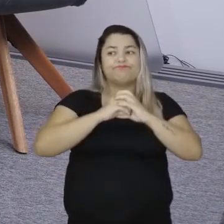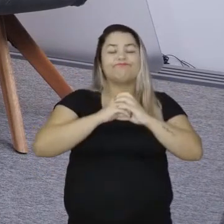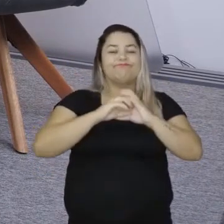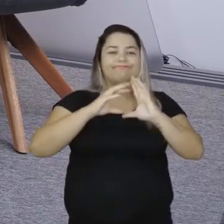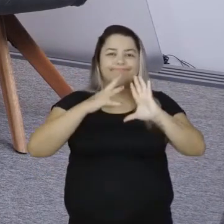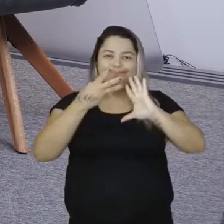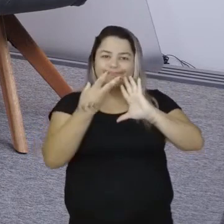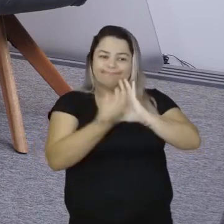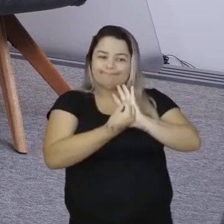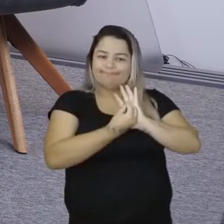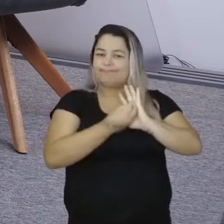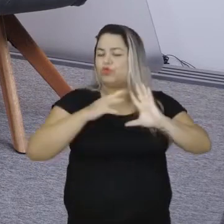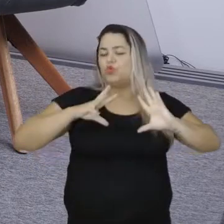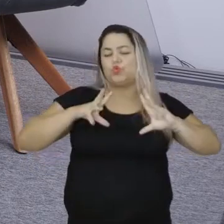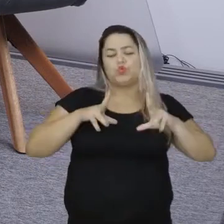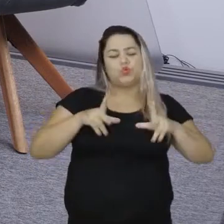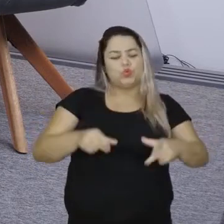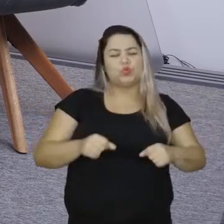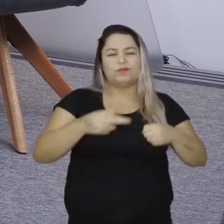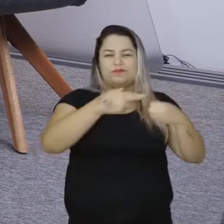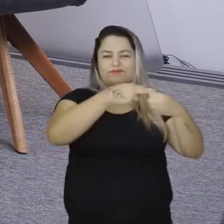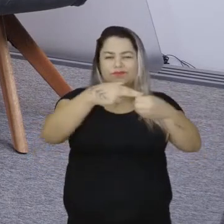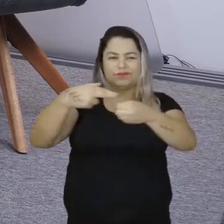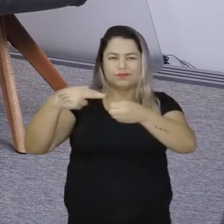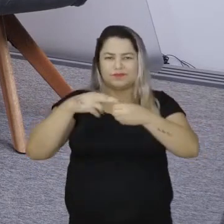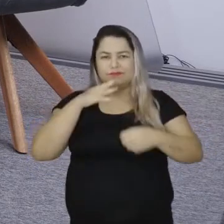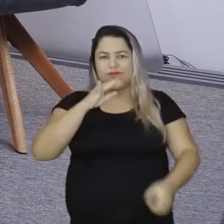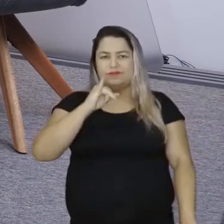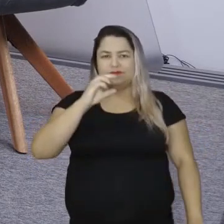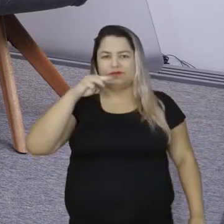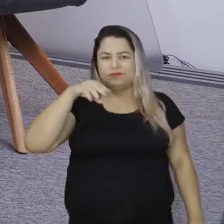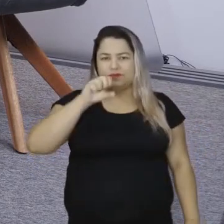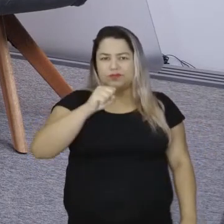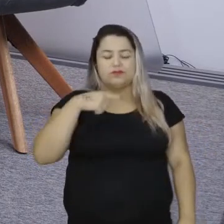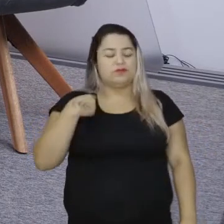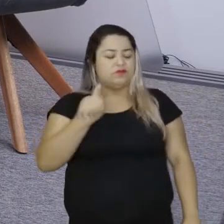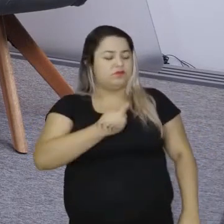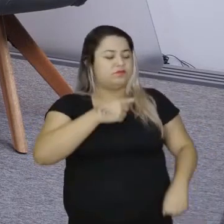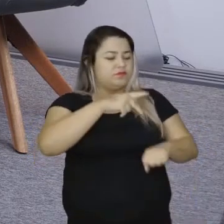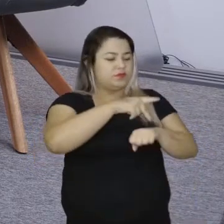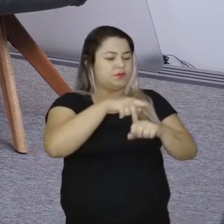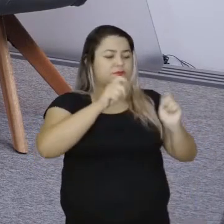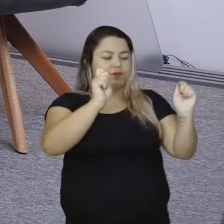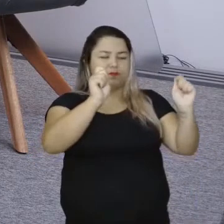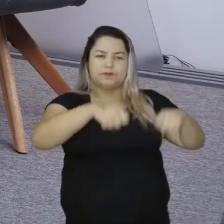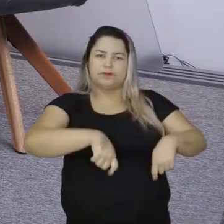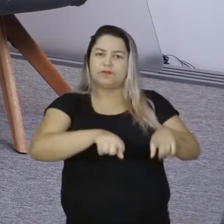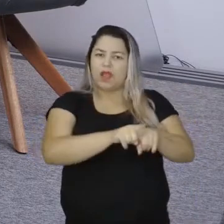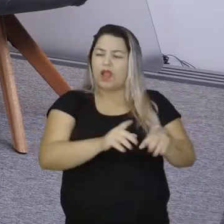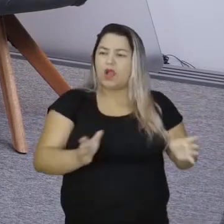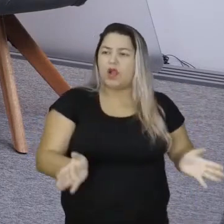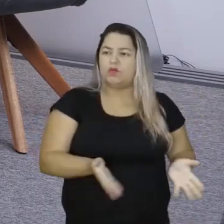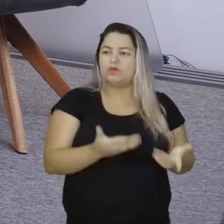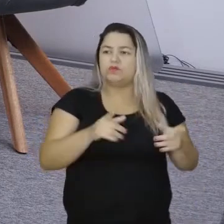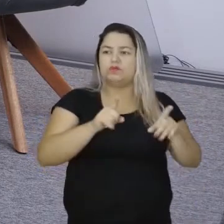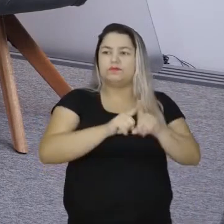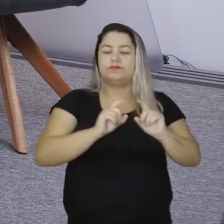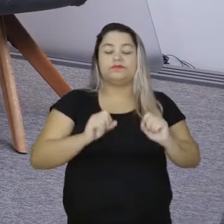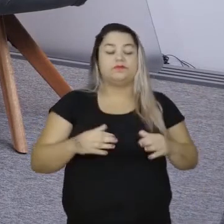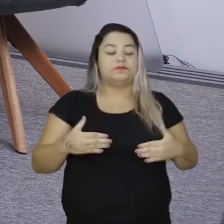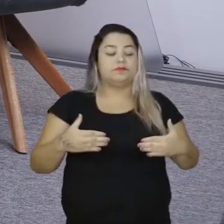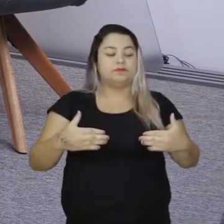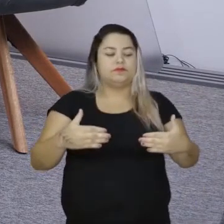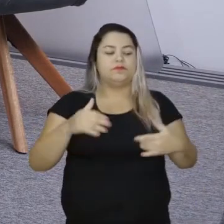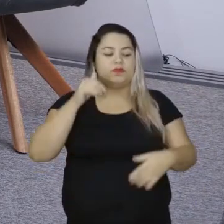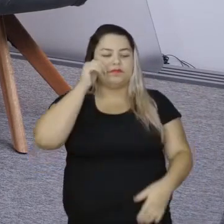Amazônia, em todas as regiões e biomas do nosso país, precisam ter atitudes. Então, há uma disposição do Ministério